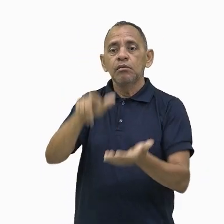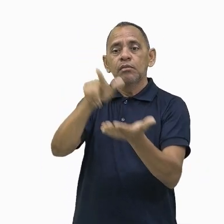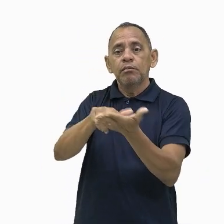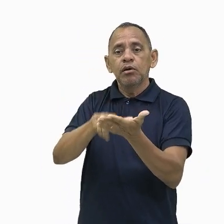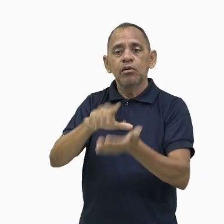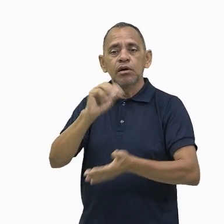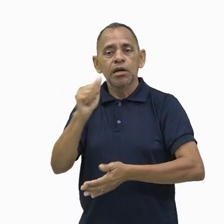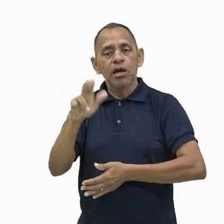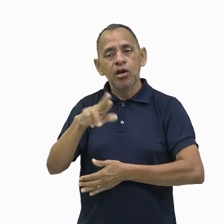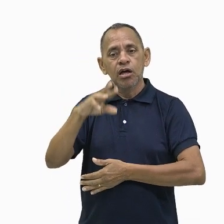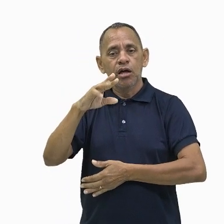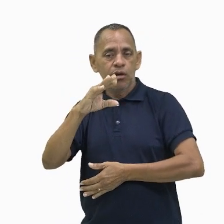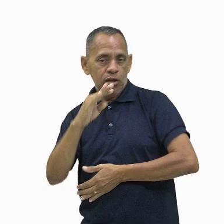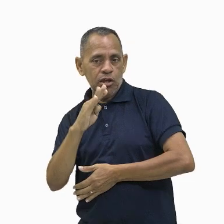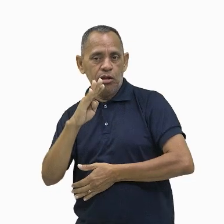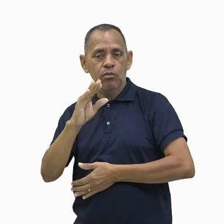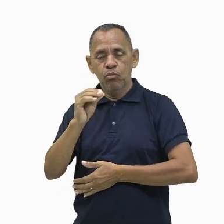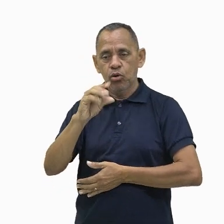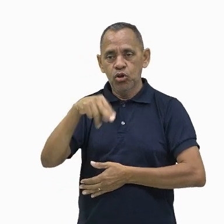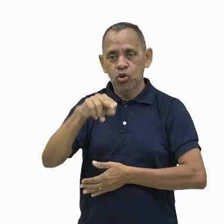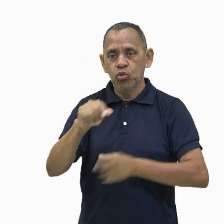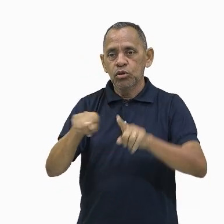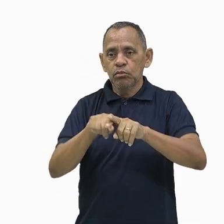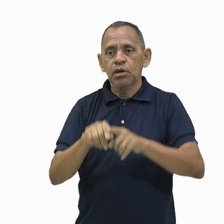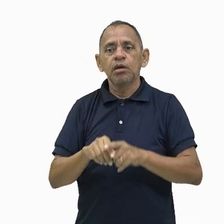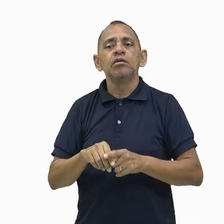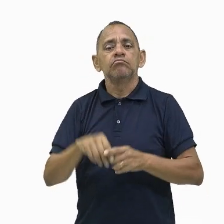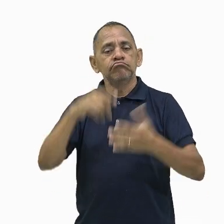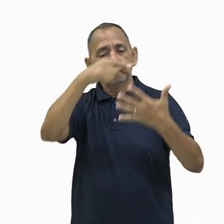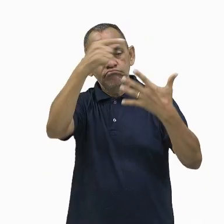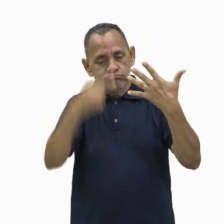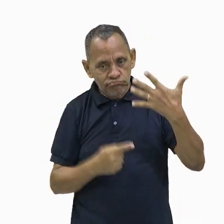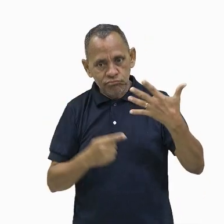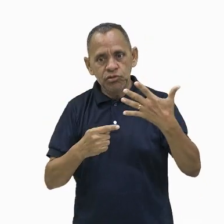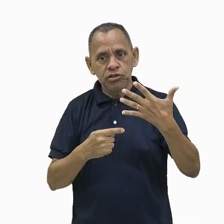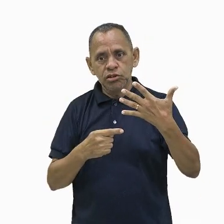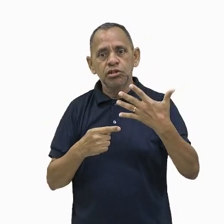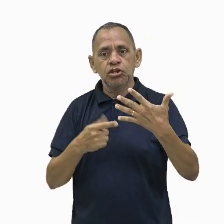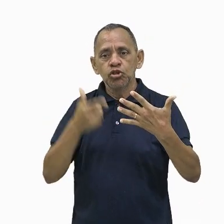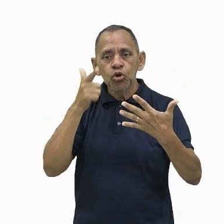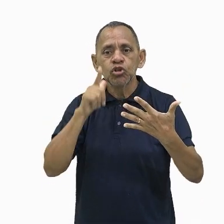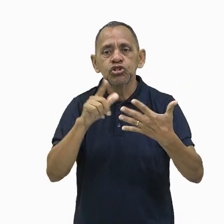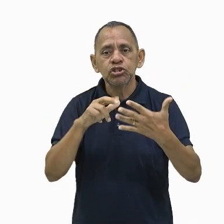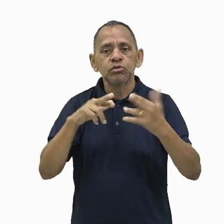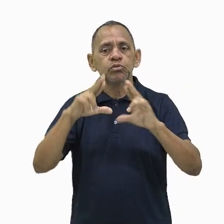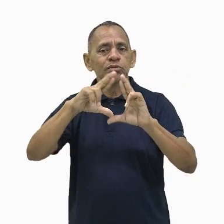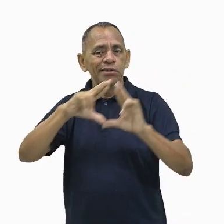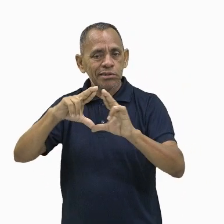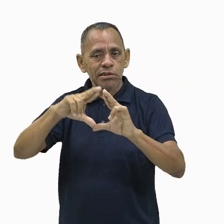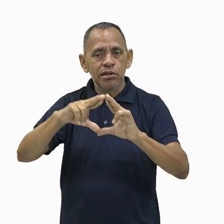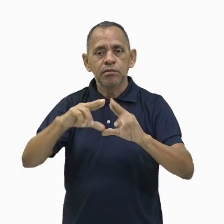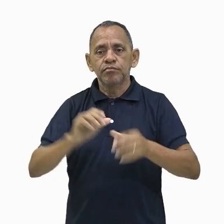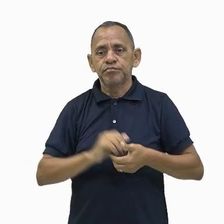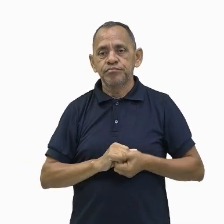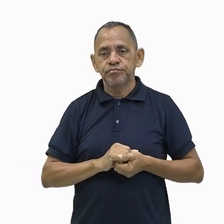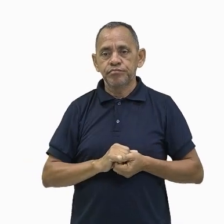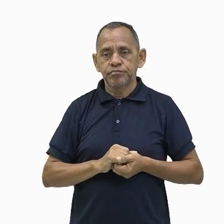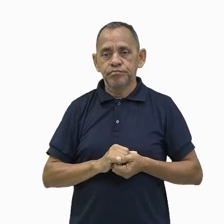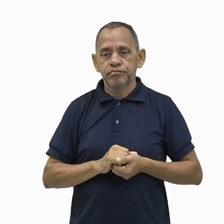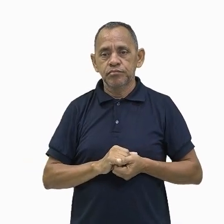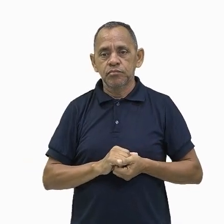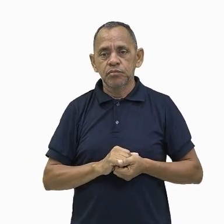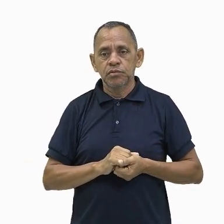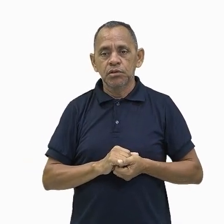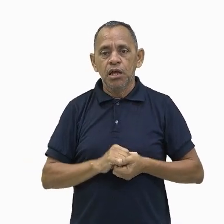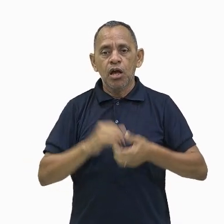exemplos desses itens que não entram nessas etapas que a gente acabou de falar, que é a etapa de reciclagem. E agora a